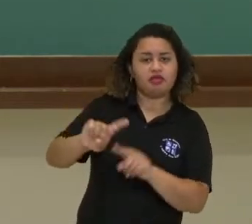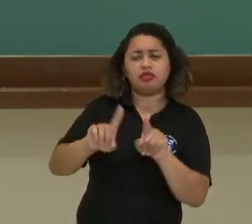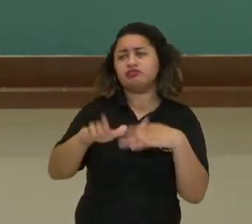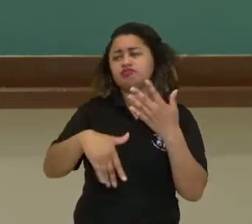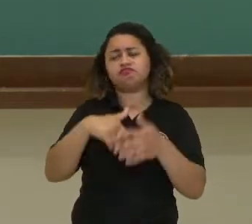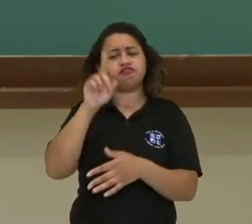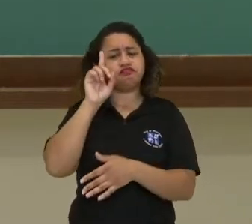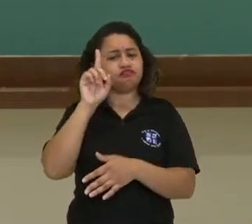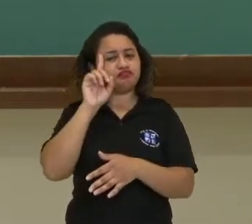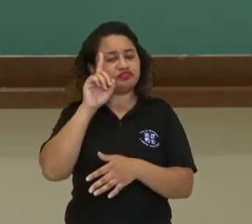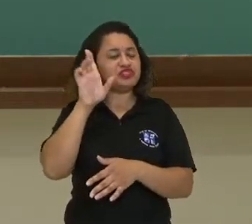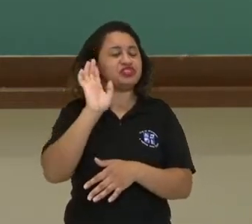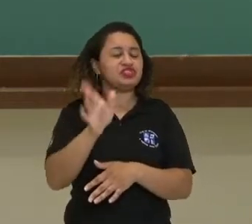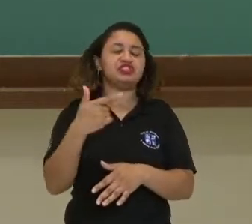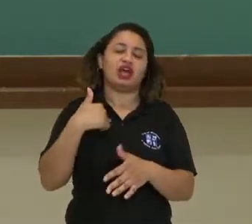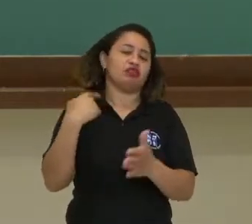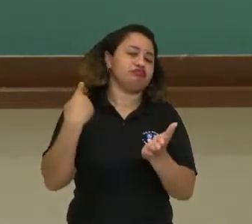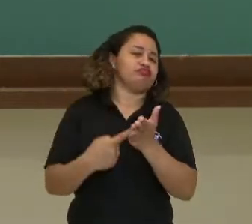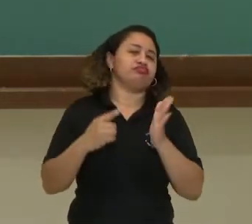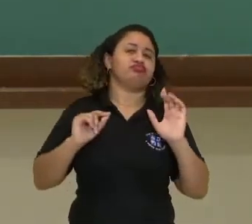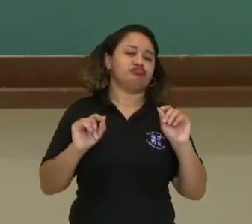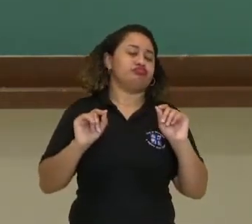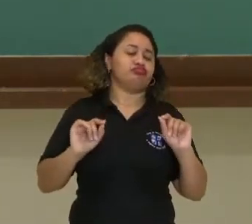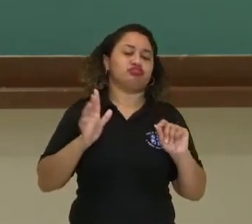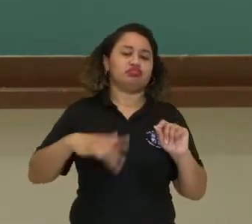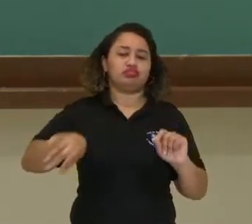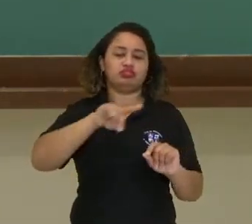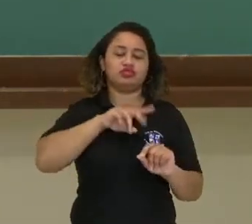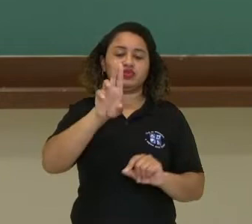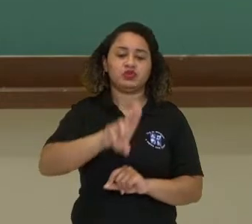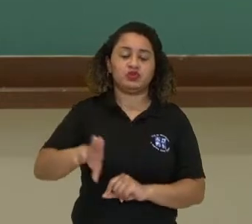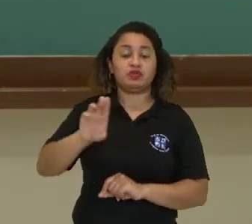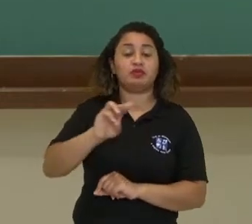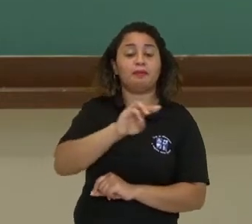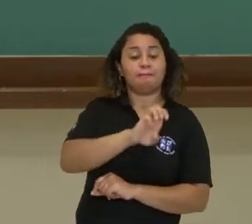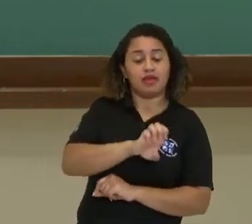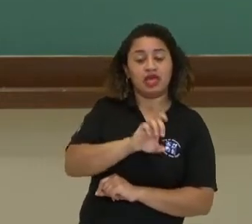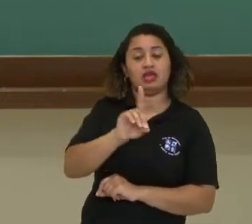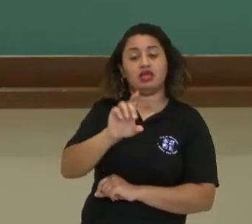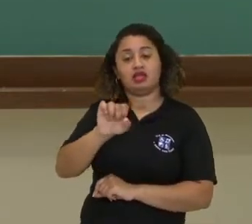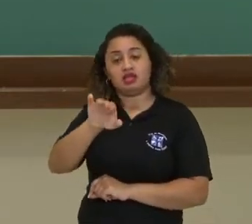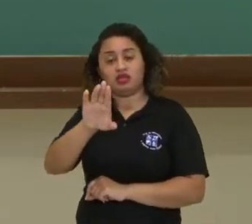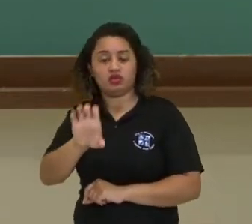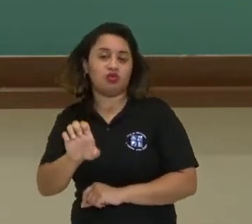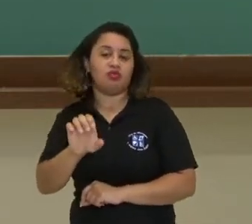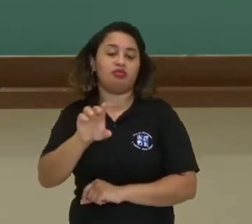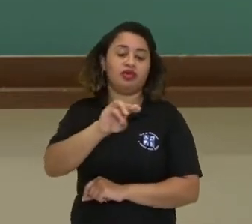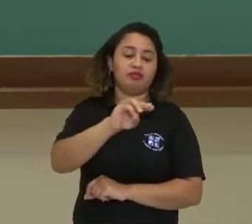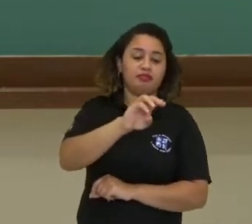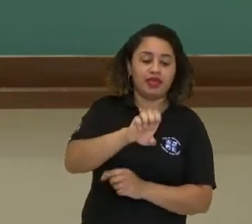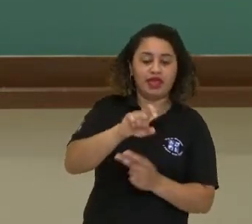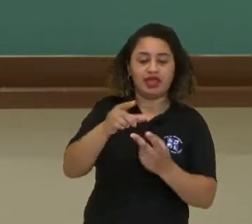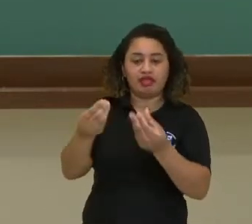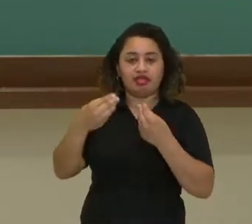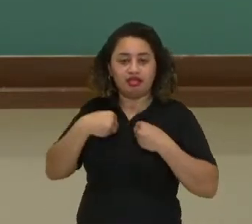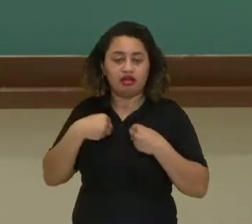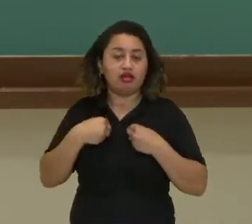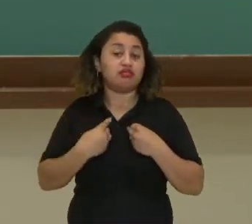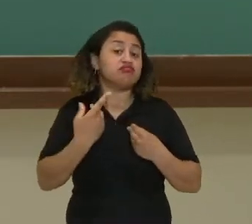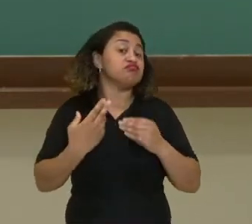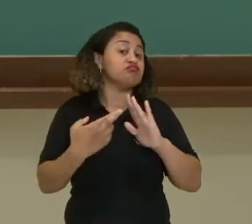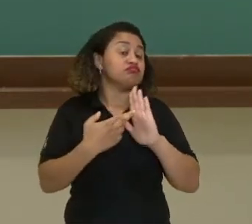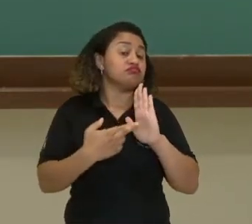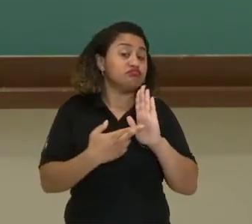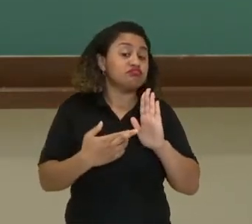portuguesa, já se convencionou que a gente usa o me desculpe, me entregue. Qual que é a regra que diz isso? Quando